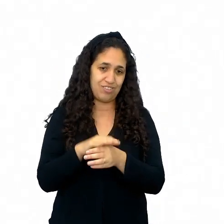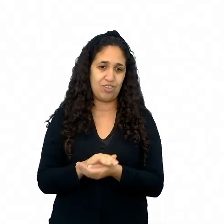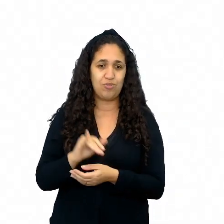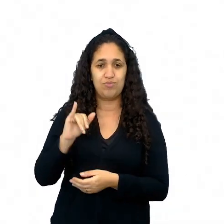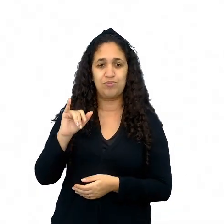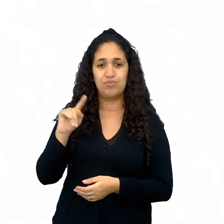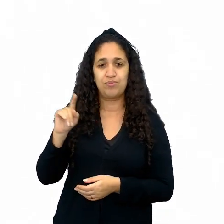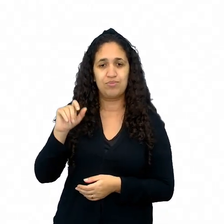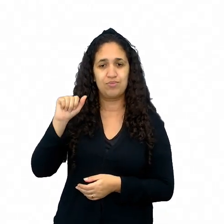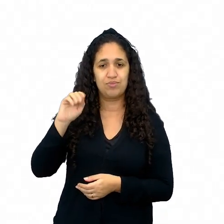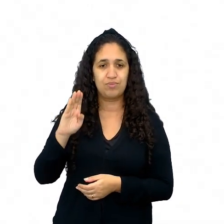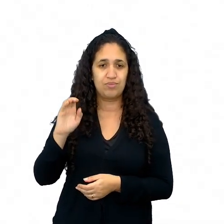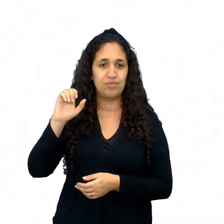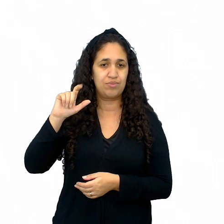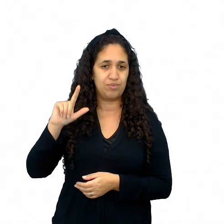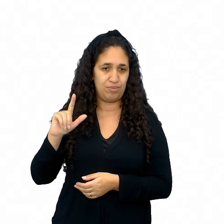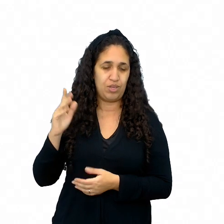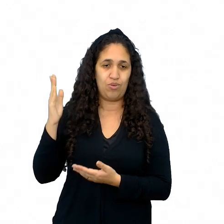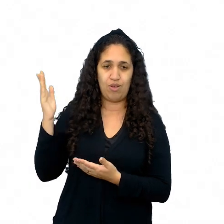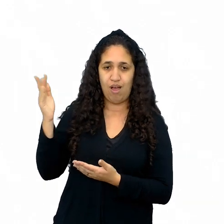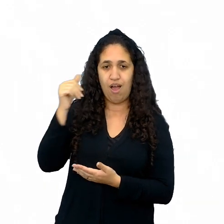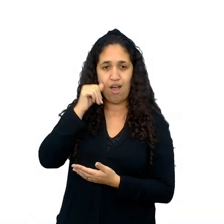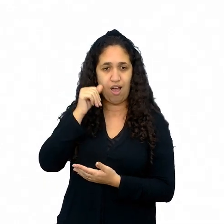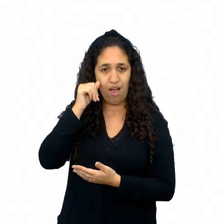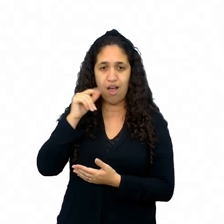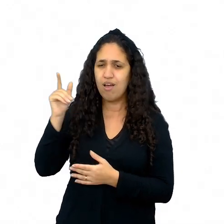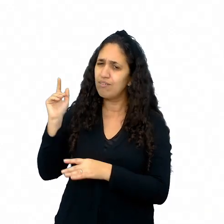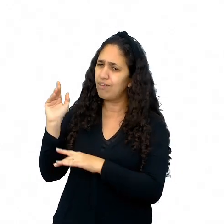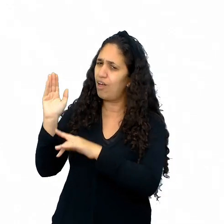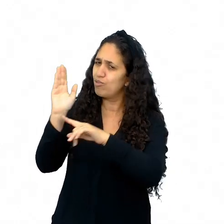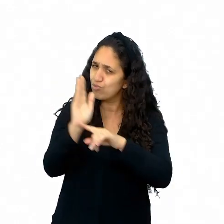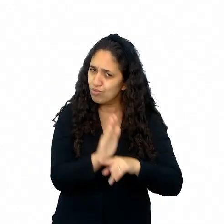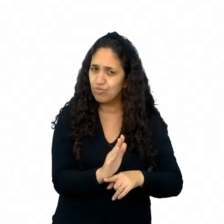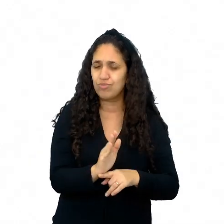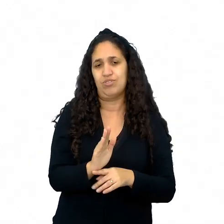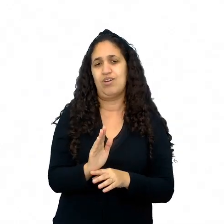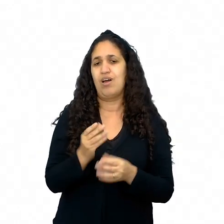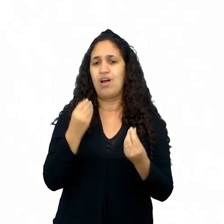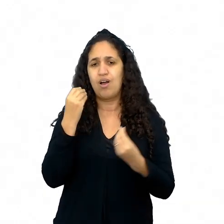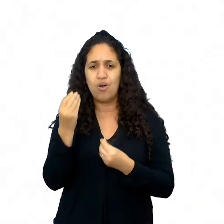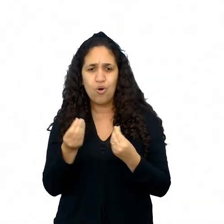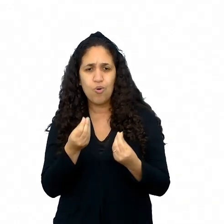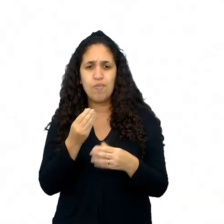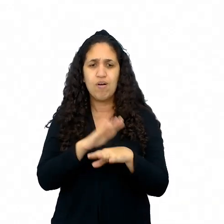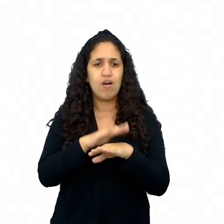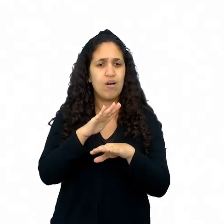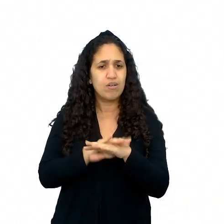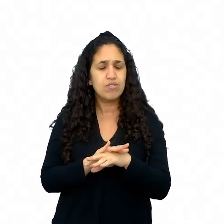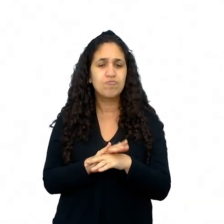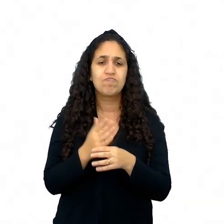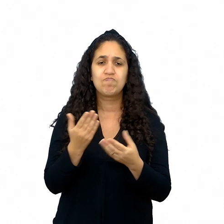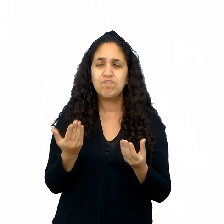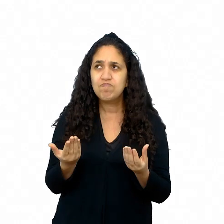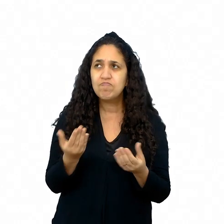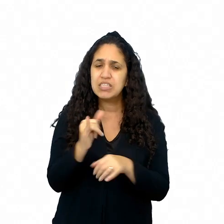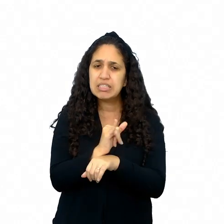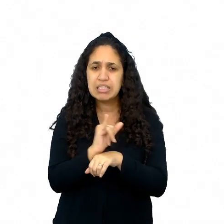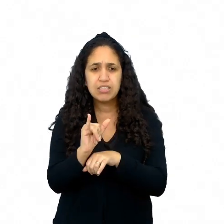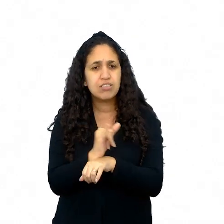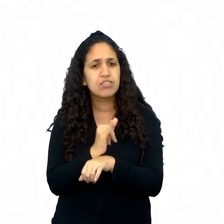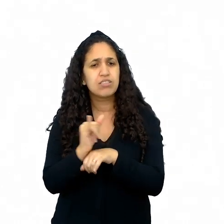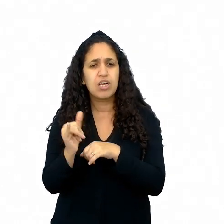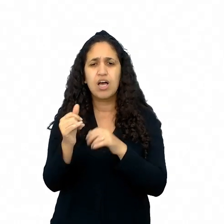Soler, não é? Isabel nos ajuda muito em relação à aplicação de determinadas